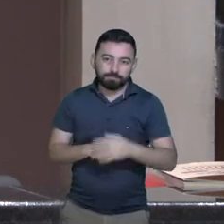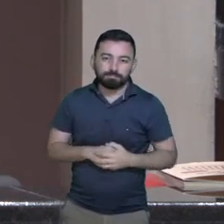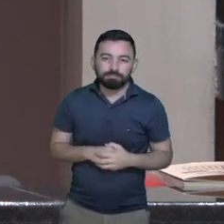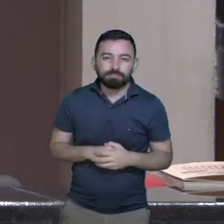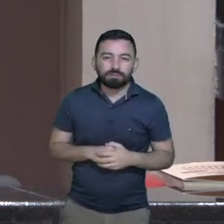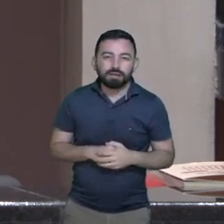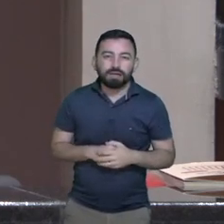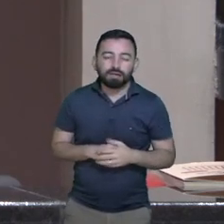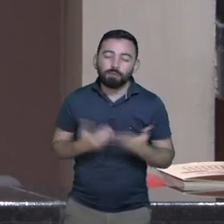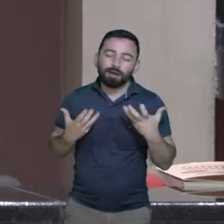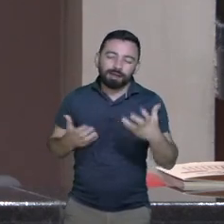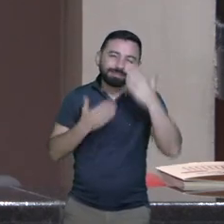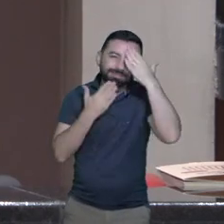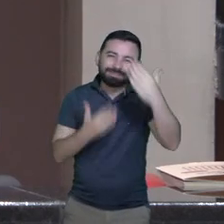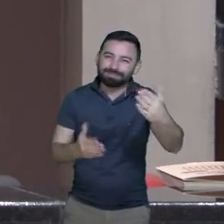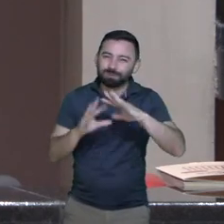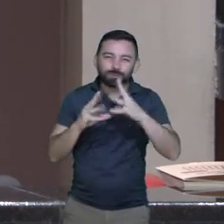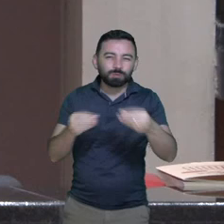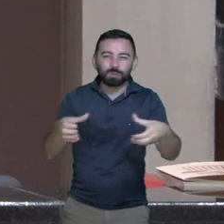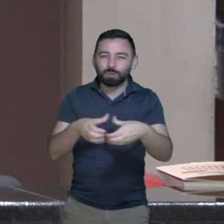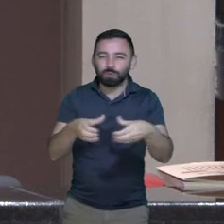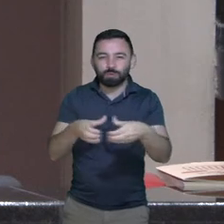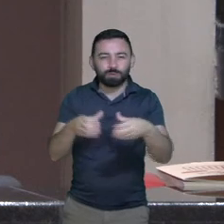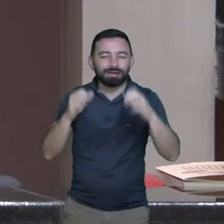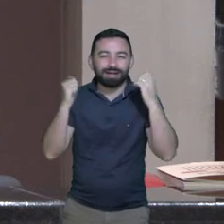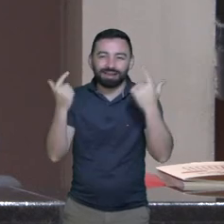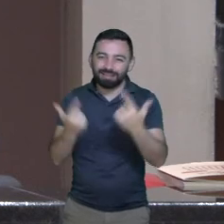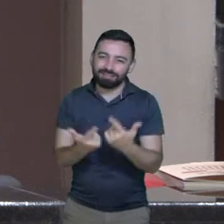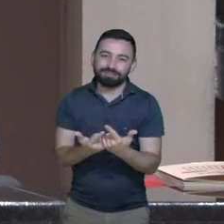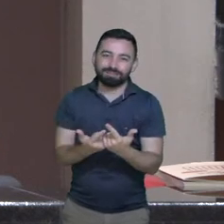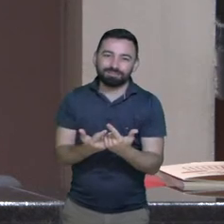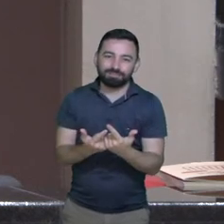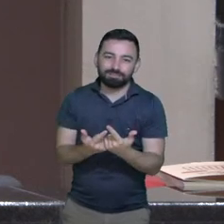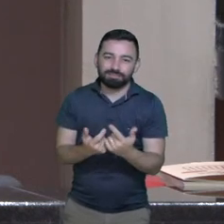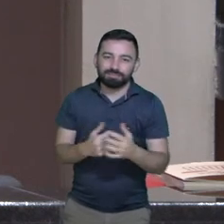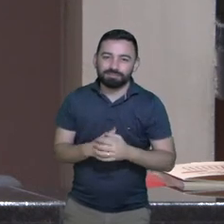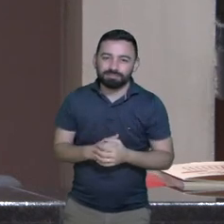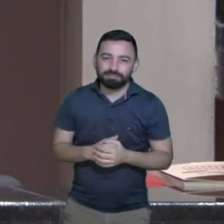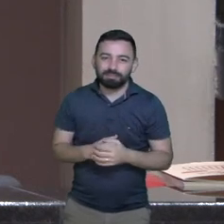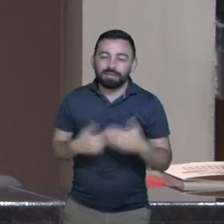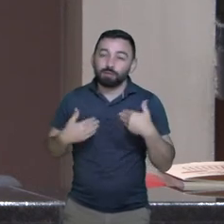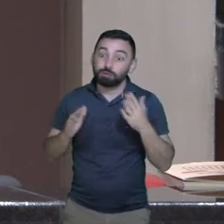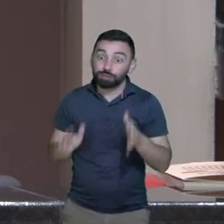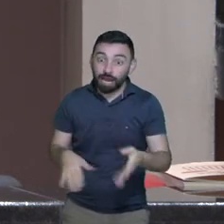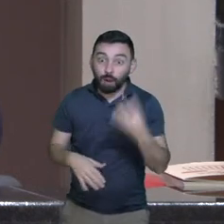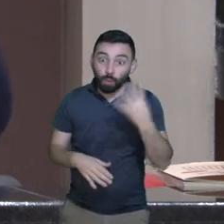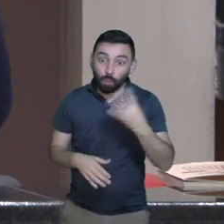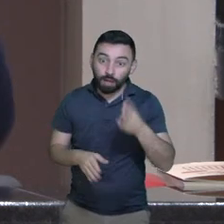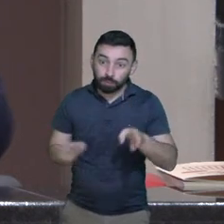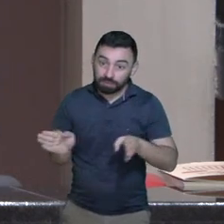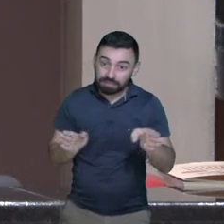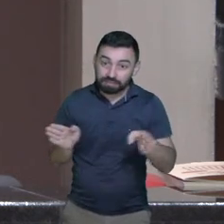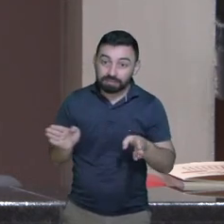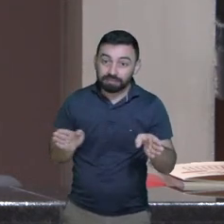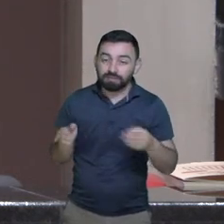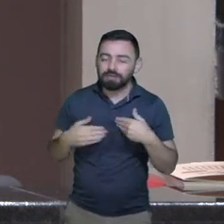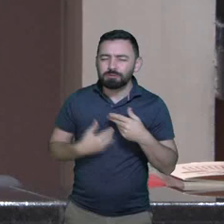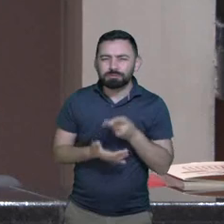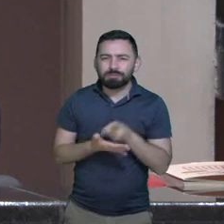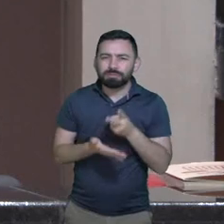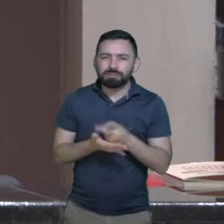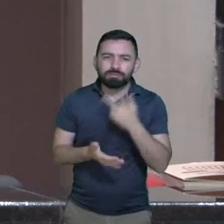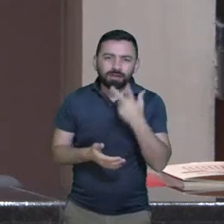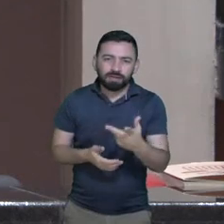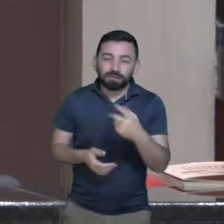a equipe da lesc né Essa equipe maravilhosa eu estou aqui já no meu quarto mandato e eu digo sempre que a